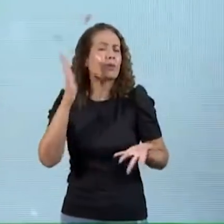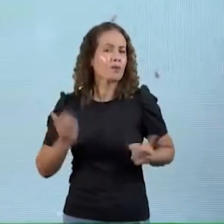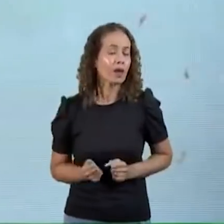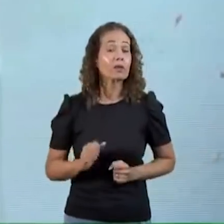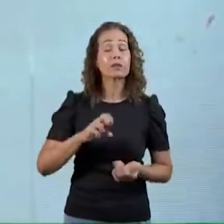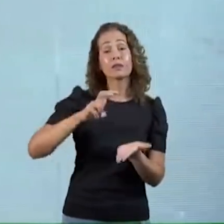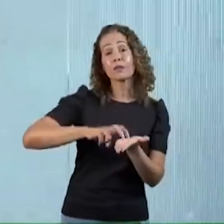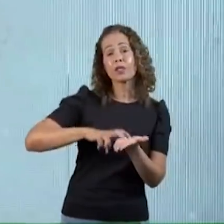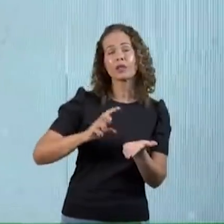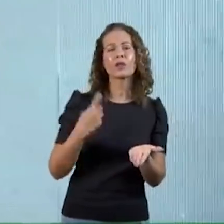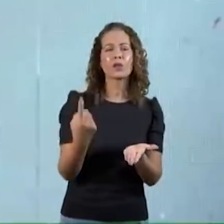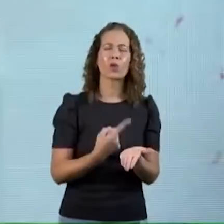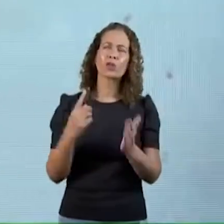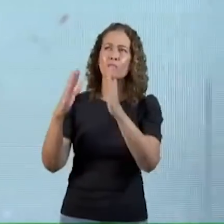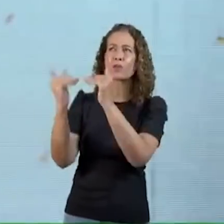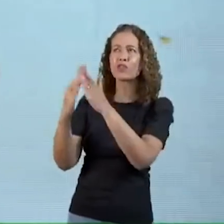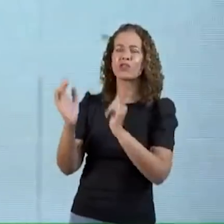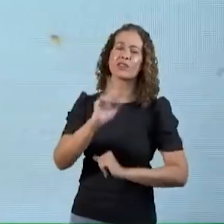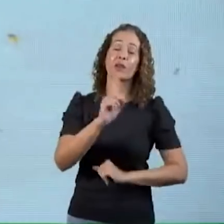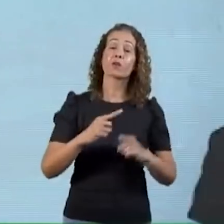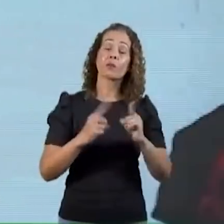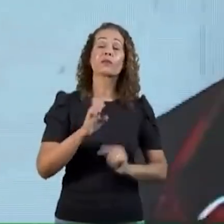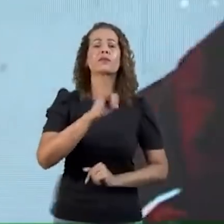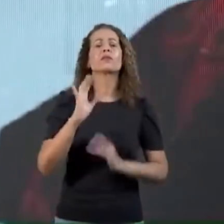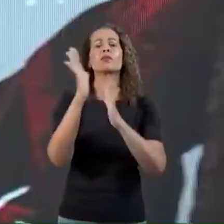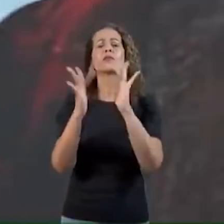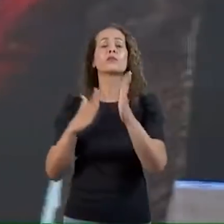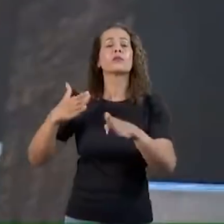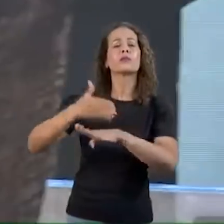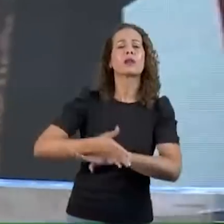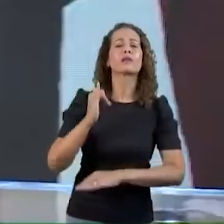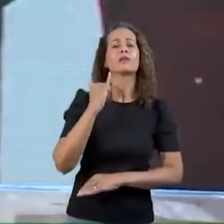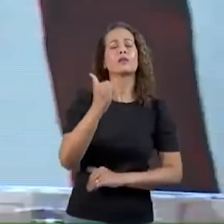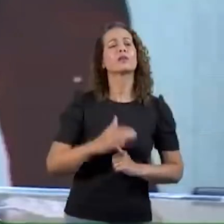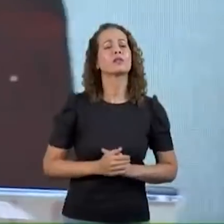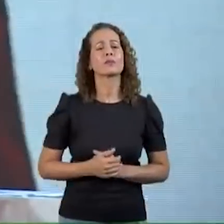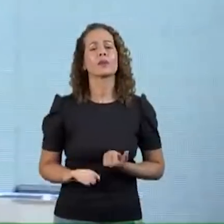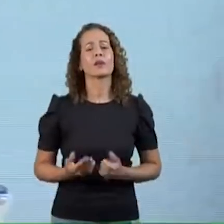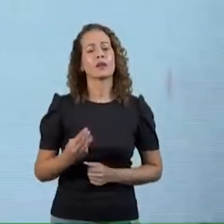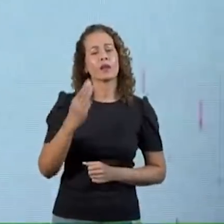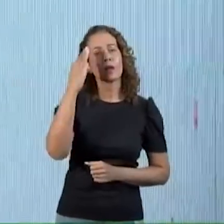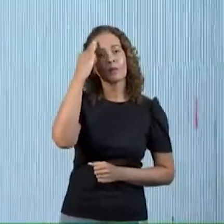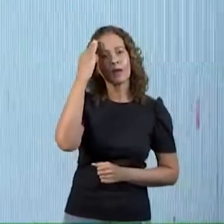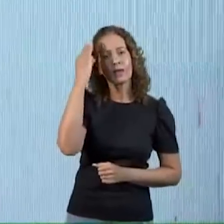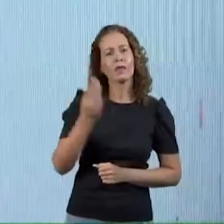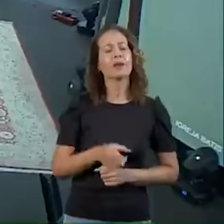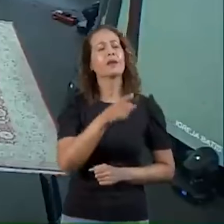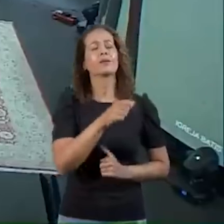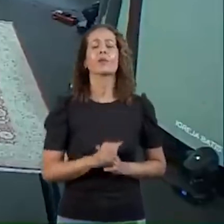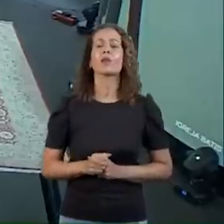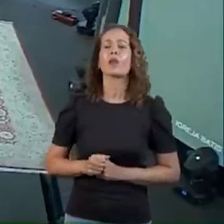ao invés da gente pedir, Jesus entrasse aqui e falasse, Maria, vem aqui, essa aqui é a minha lista de pedido para você.